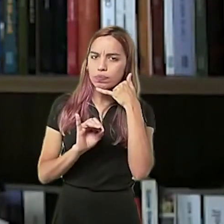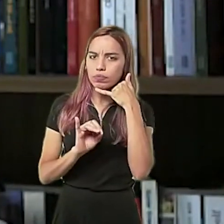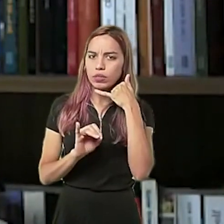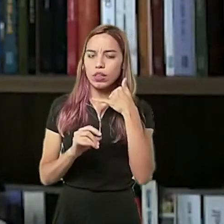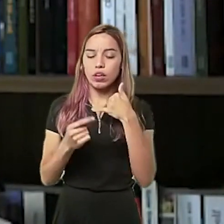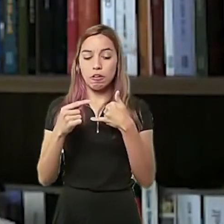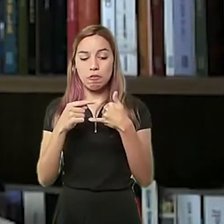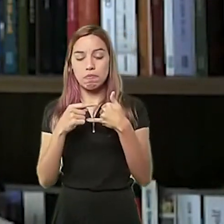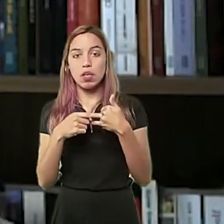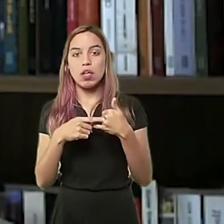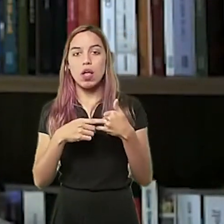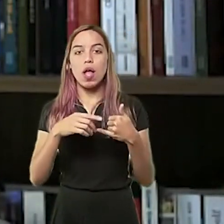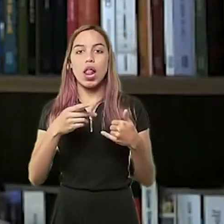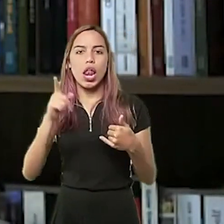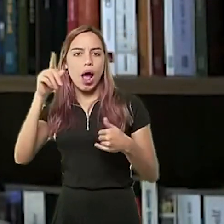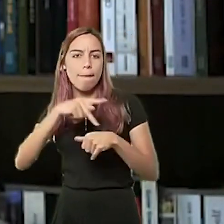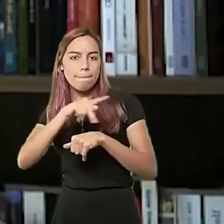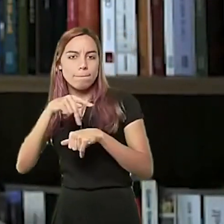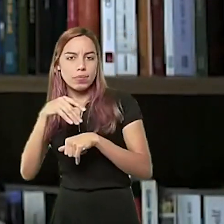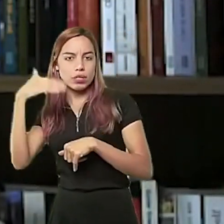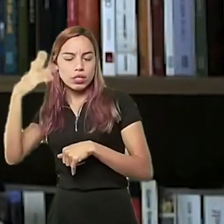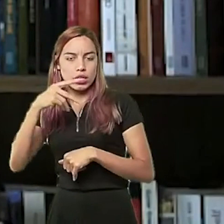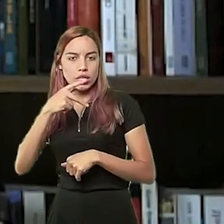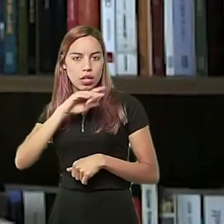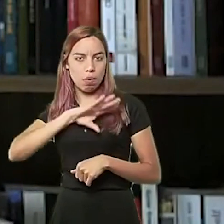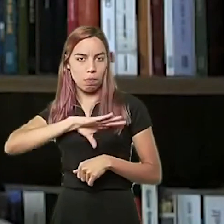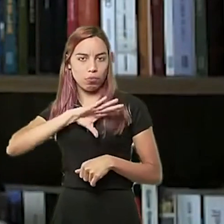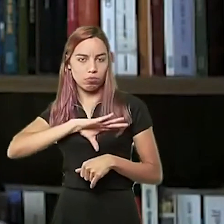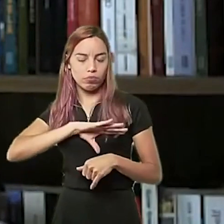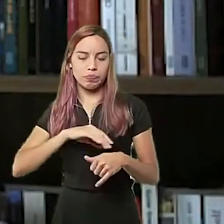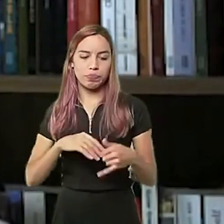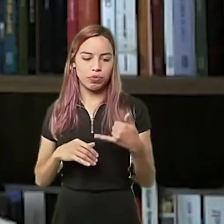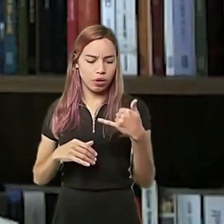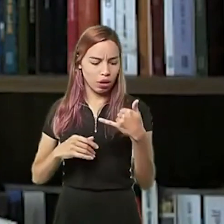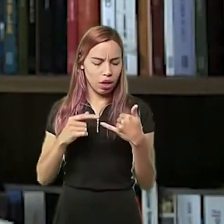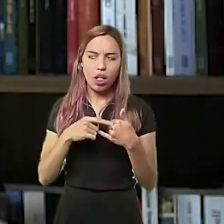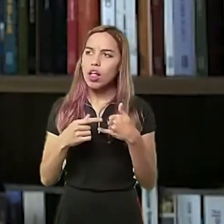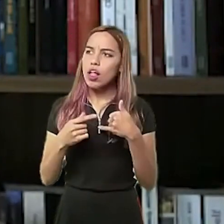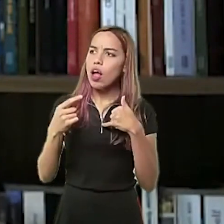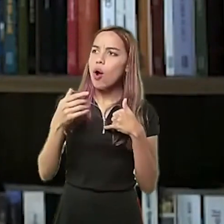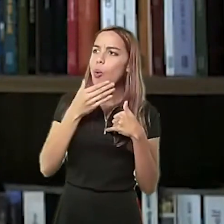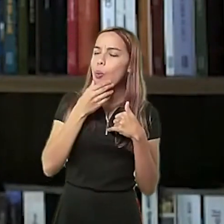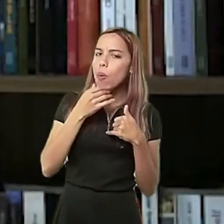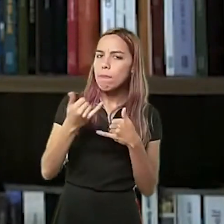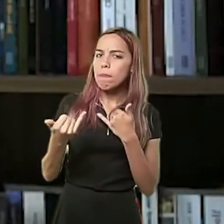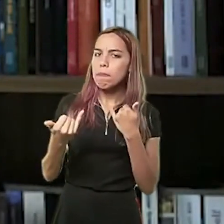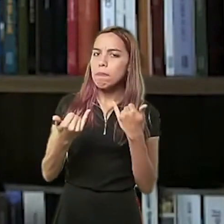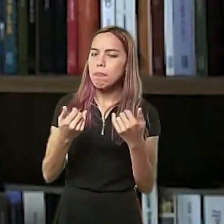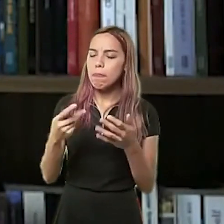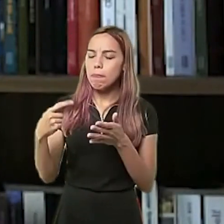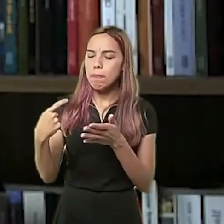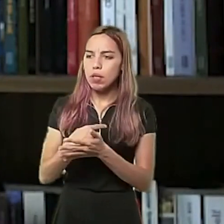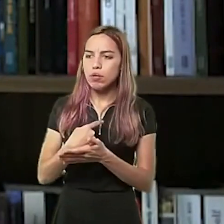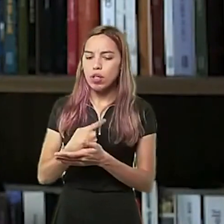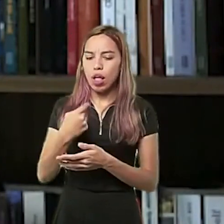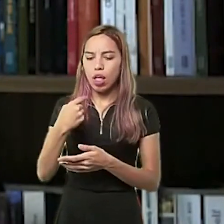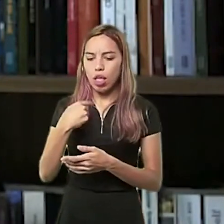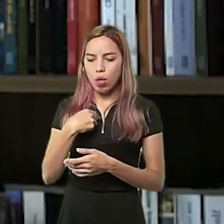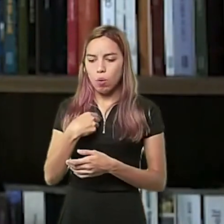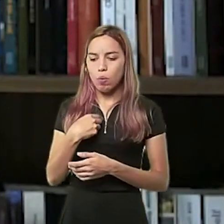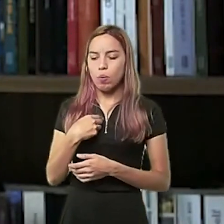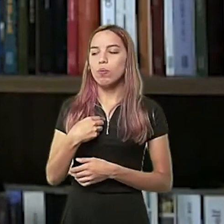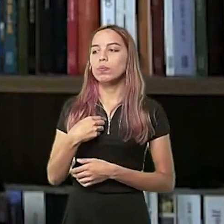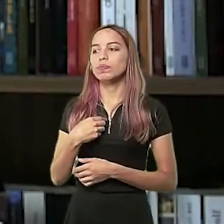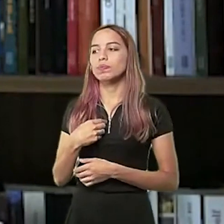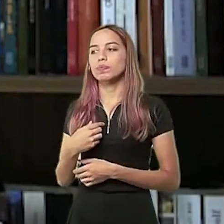ele dizendo, que eu falo com Itamar, né, com Itamar Vieira Júnior, eu sou o Manuel Alegre, presidente do júri do